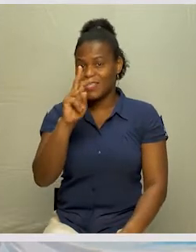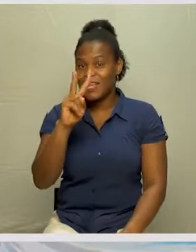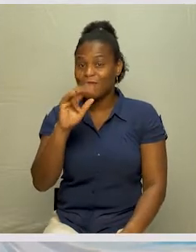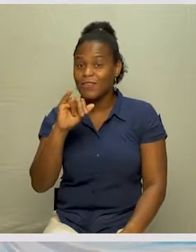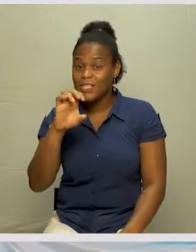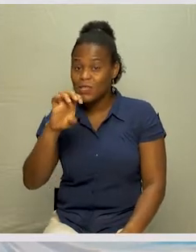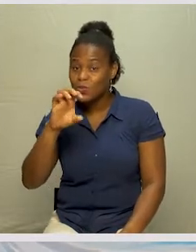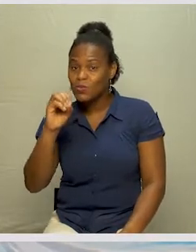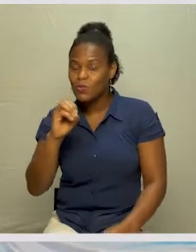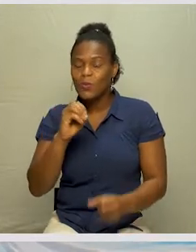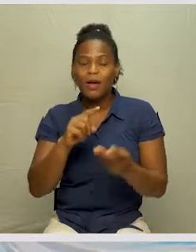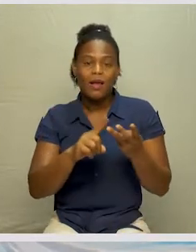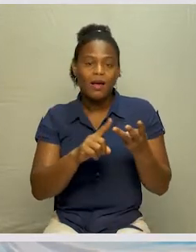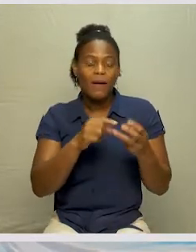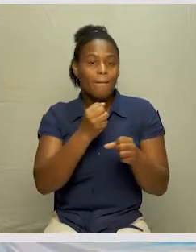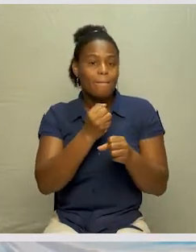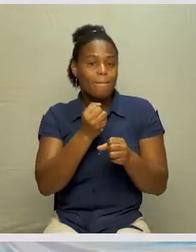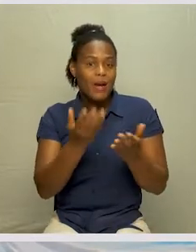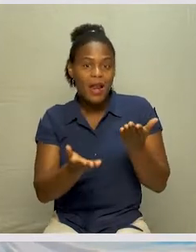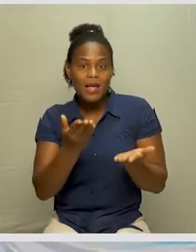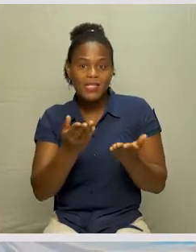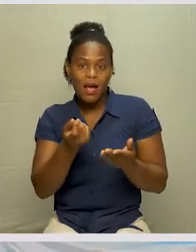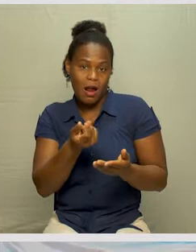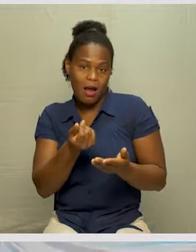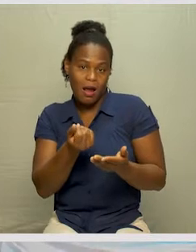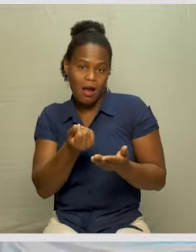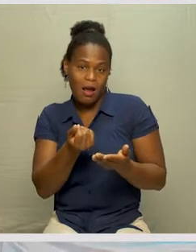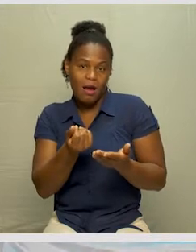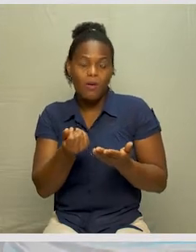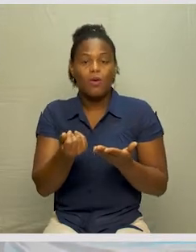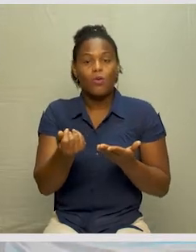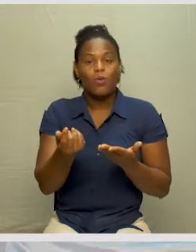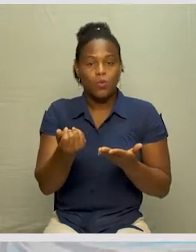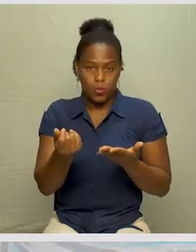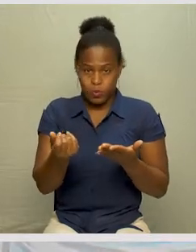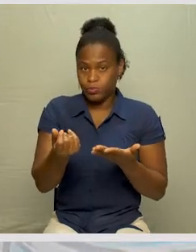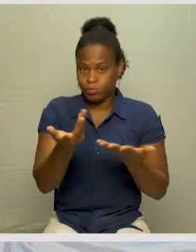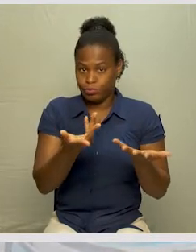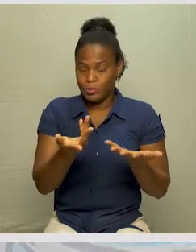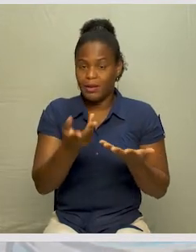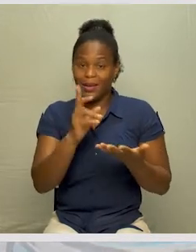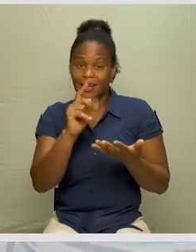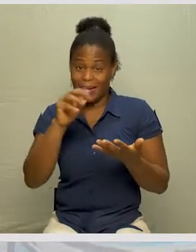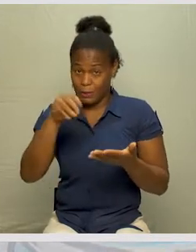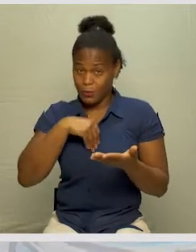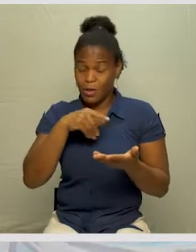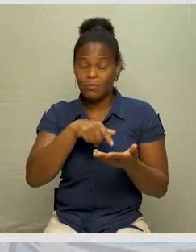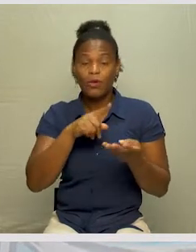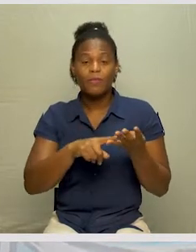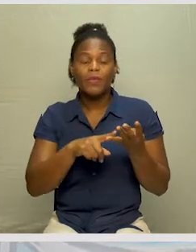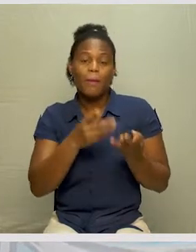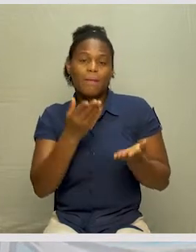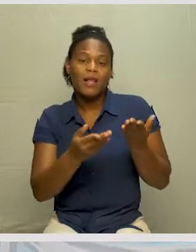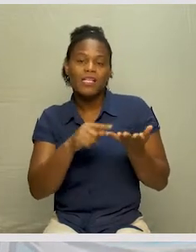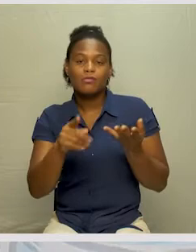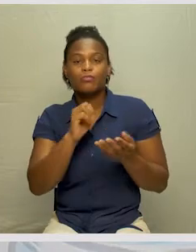de rendimentos e a balança de transferências correntes. Então, como é que nós vamos calcular o saldo desta